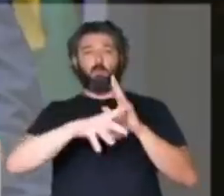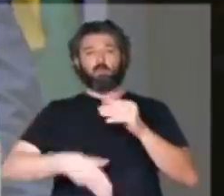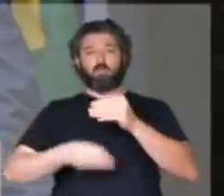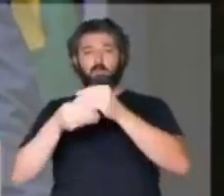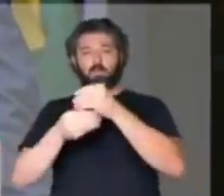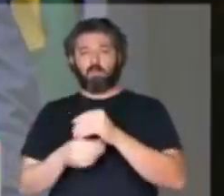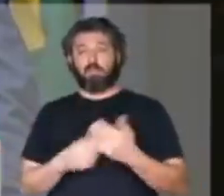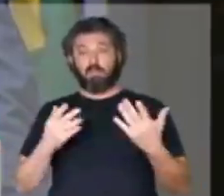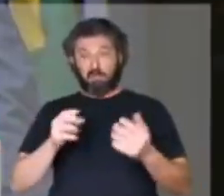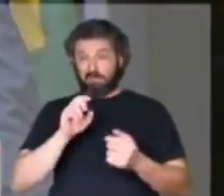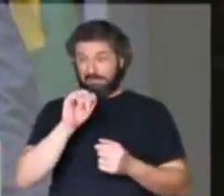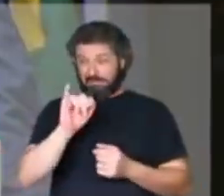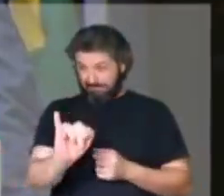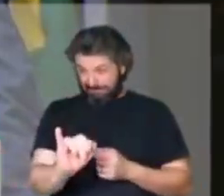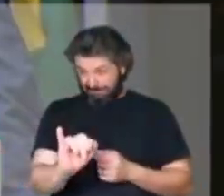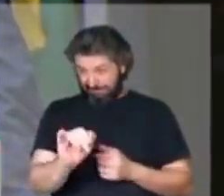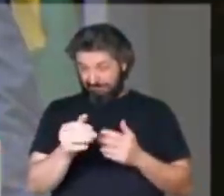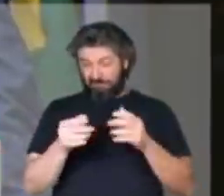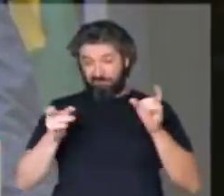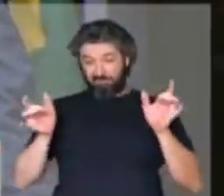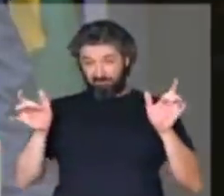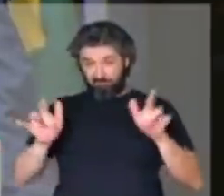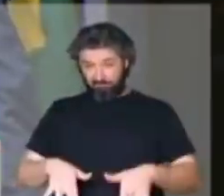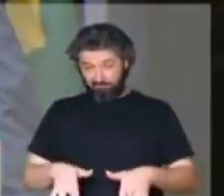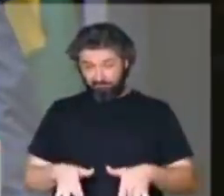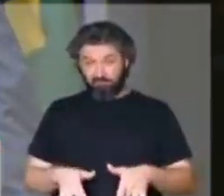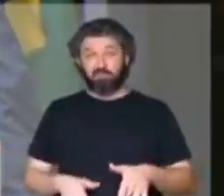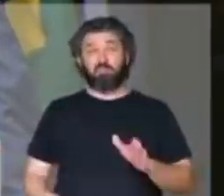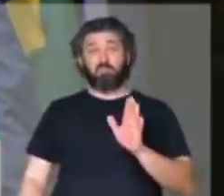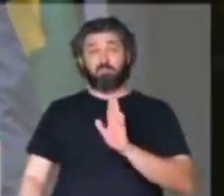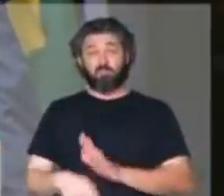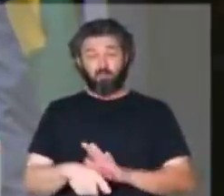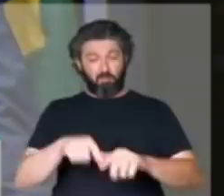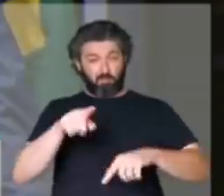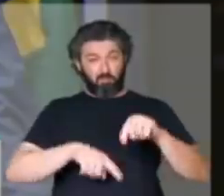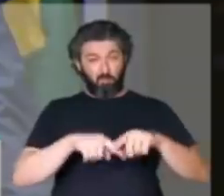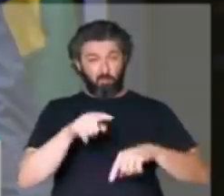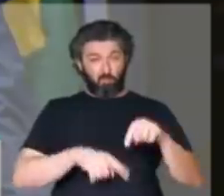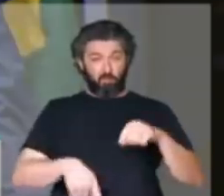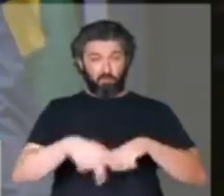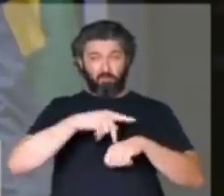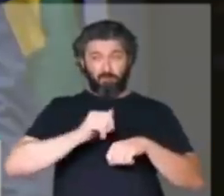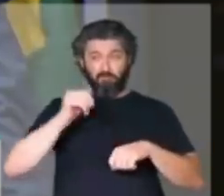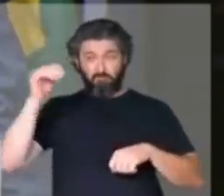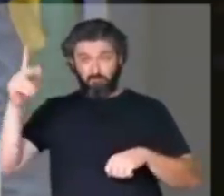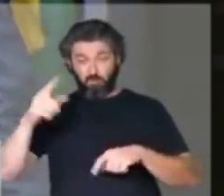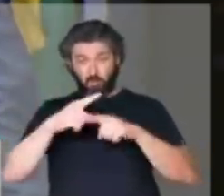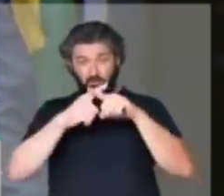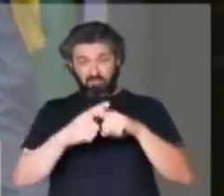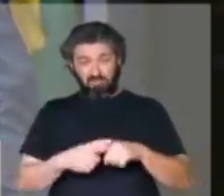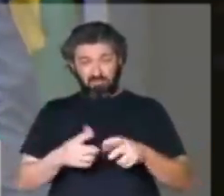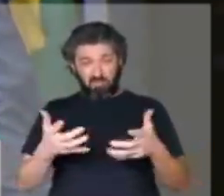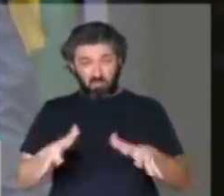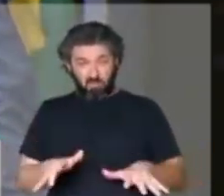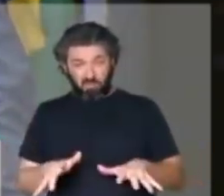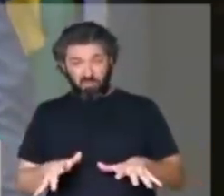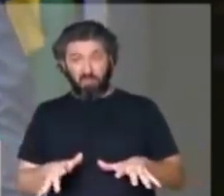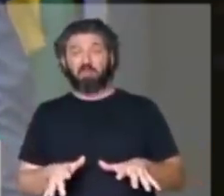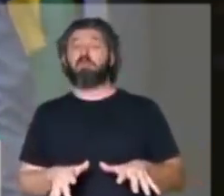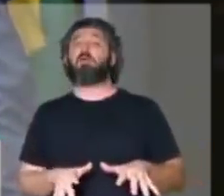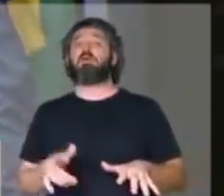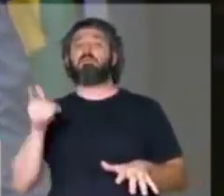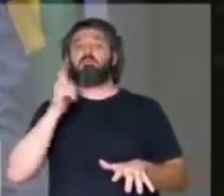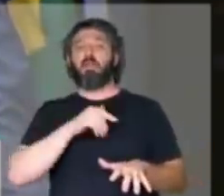momento que nós abrimos mão dos nossos produtos no mercado internacional e da competitividade deles